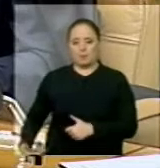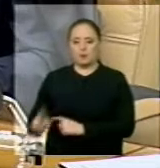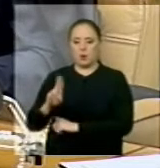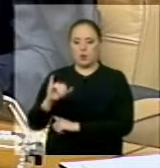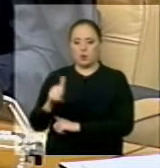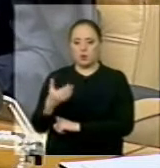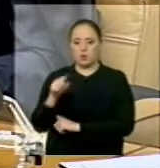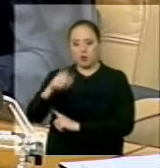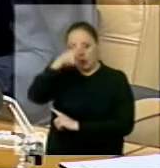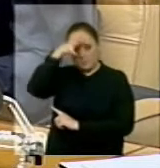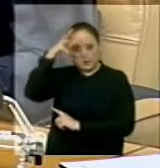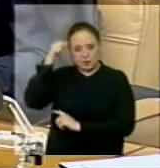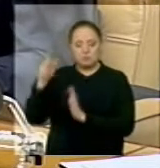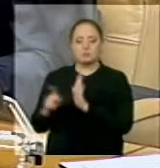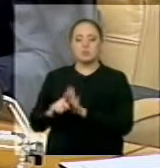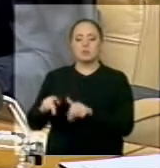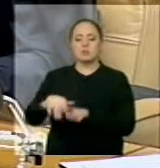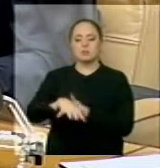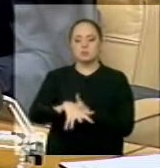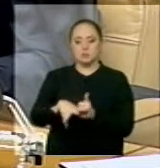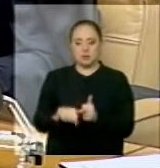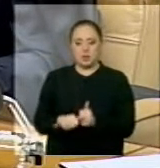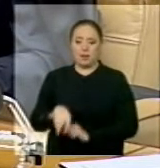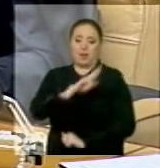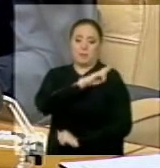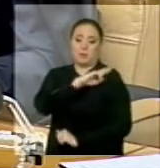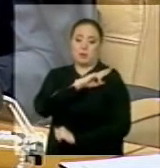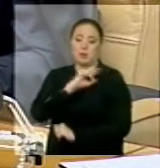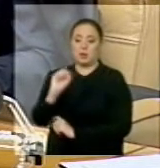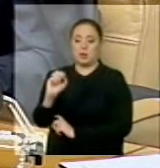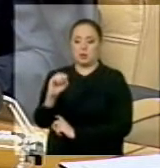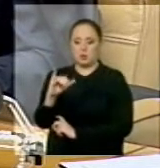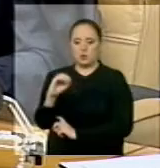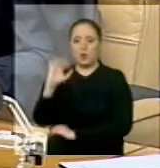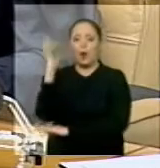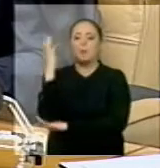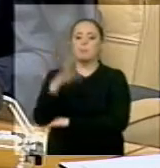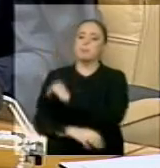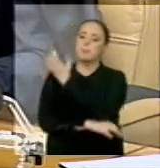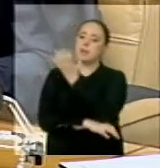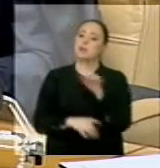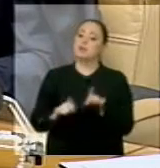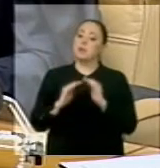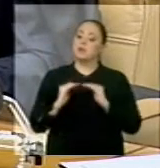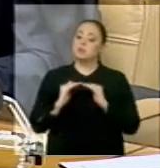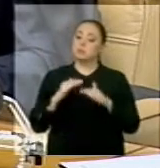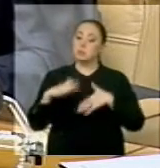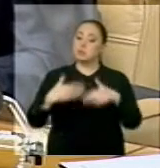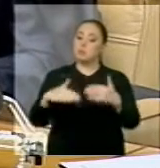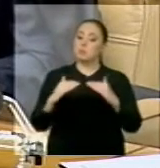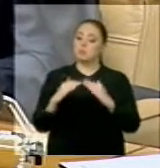na Amazônia Legal e a responsabilidade socioambiental e o desenvolvimento econômico e sustentável da